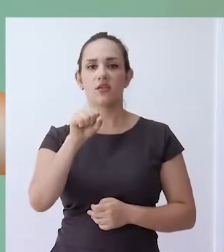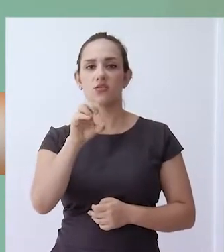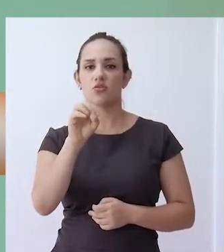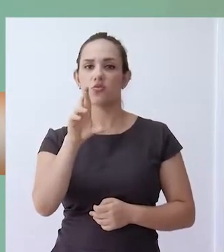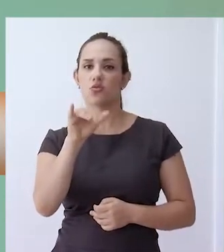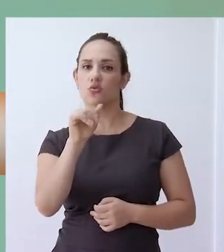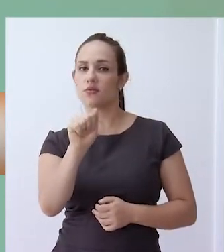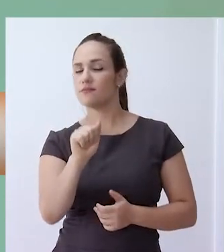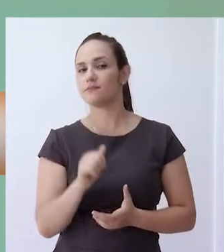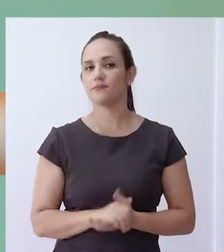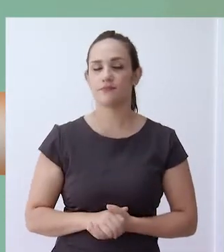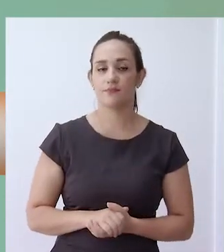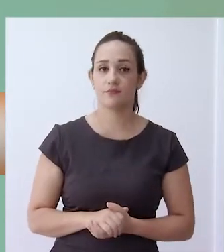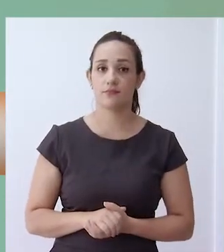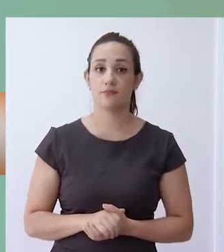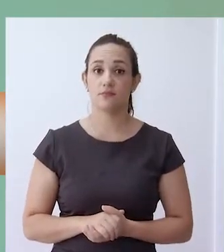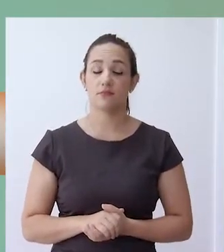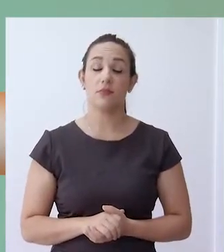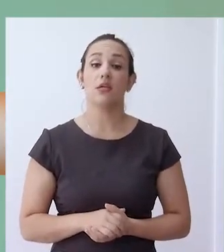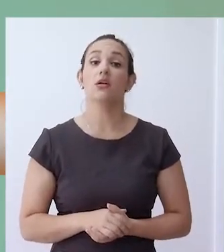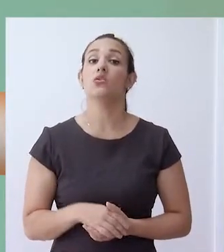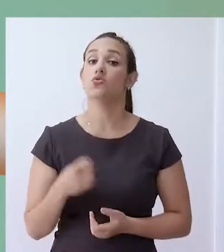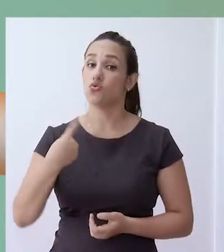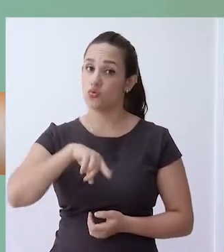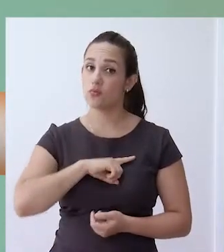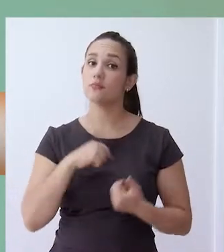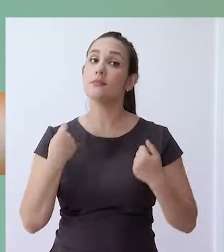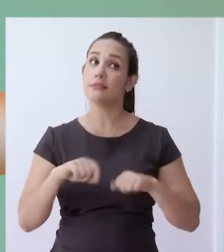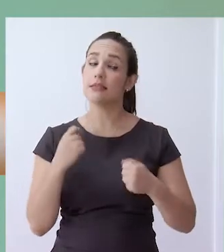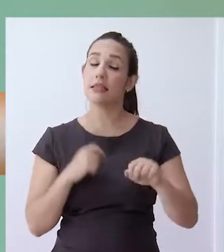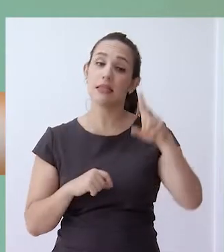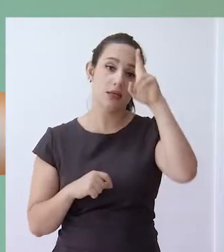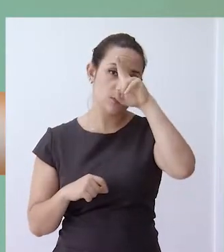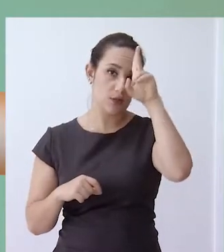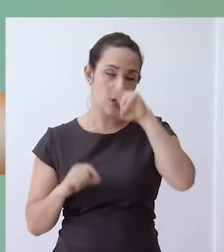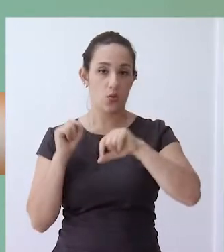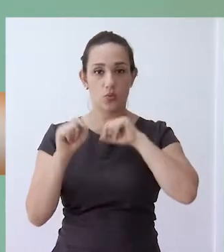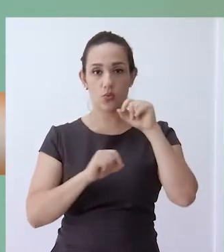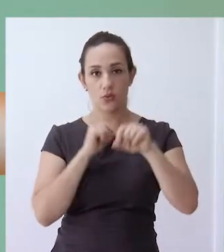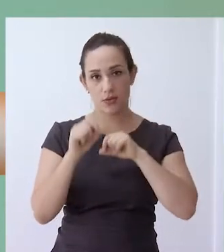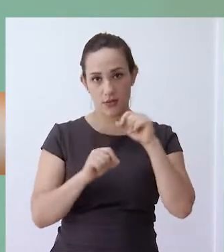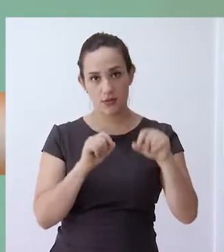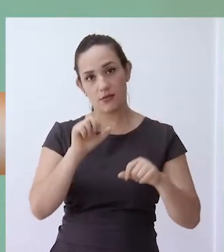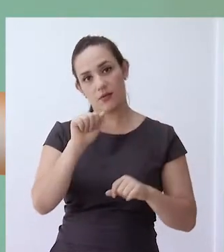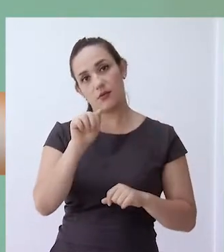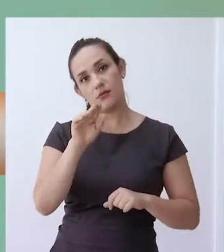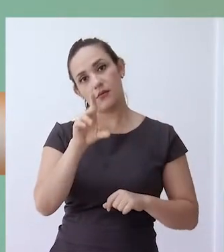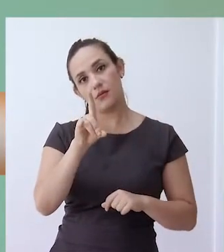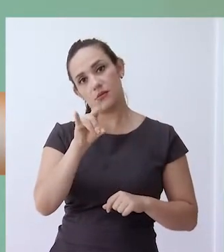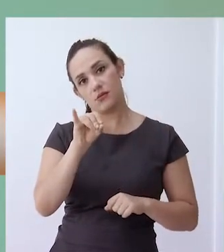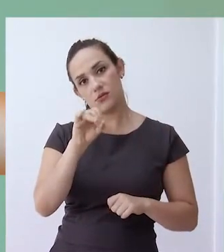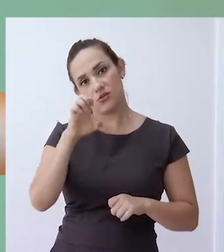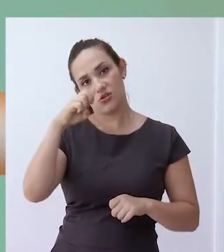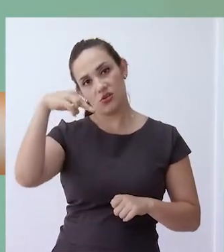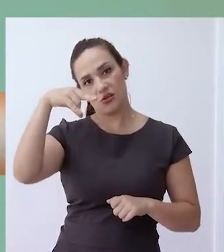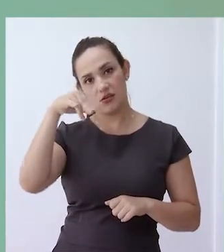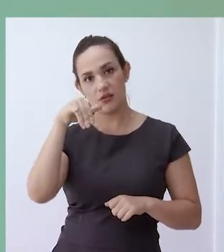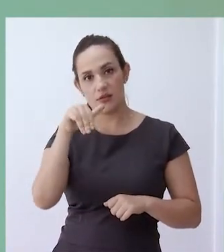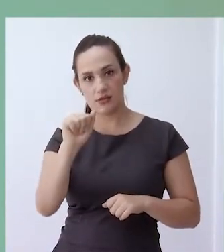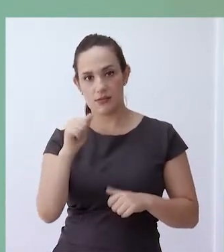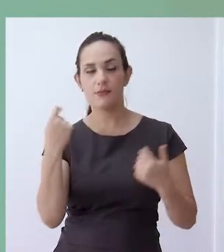Nós temos que ter em mente que as audiências de custódia, elas têm